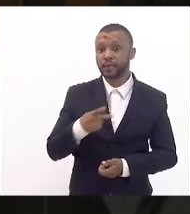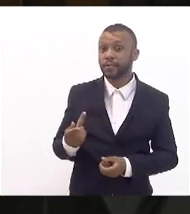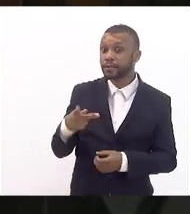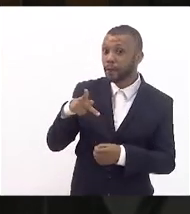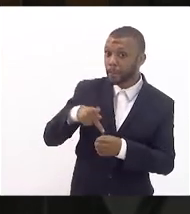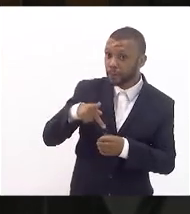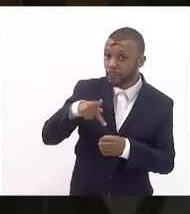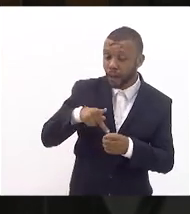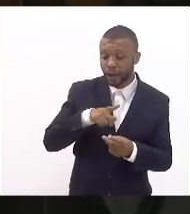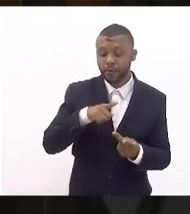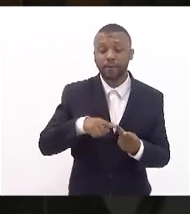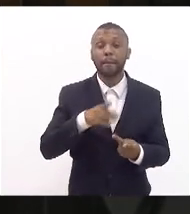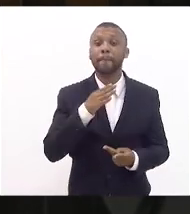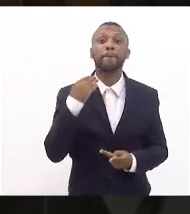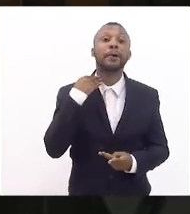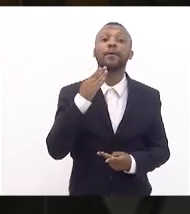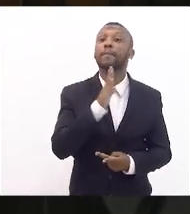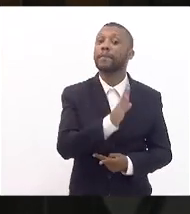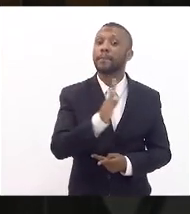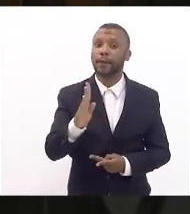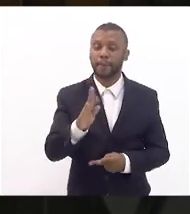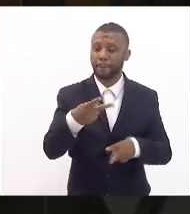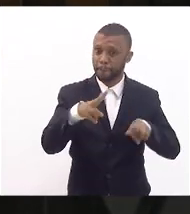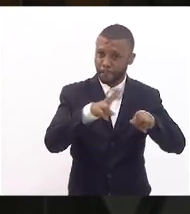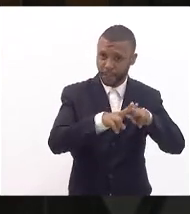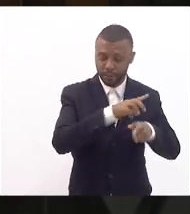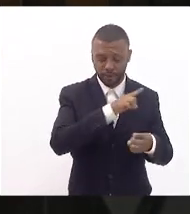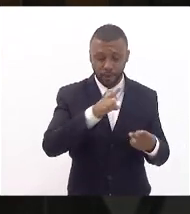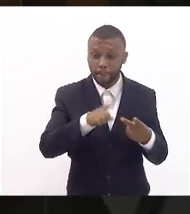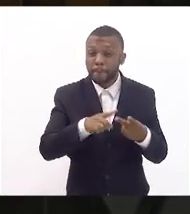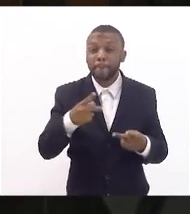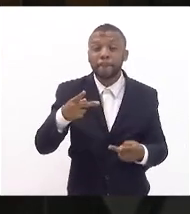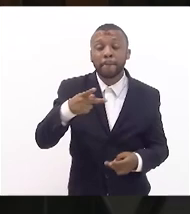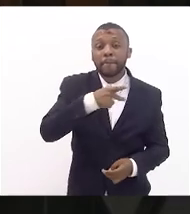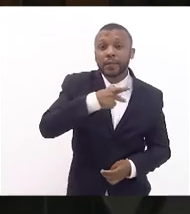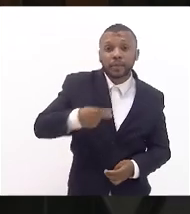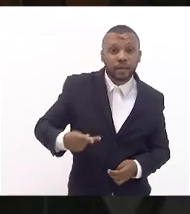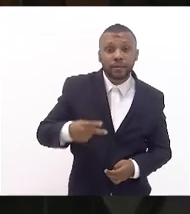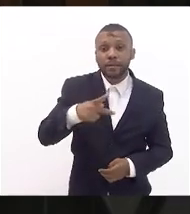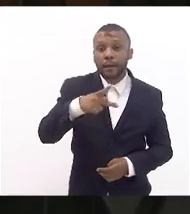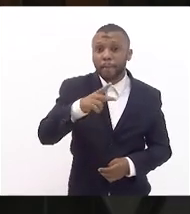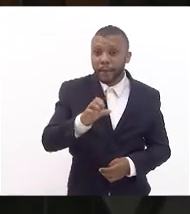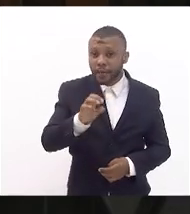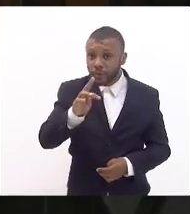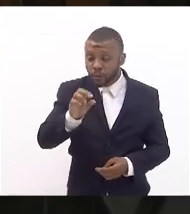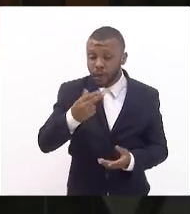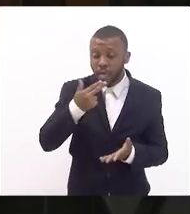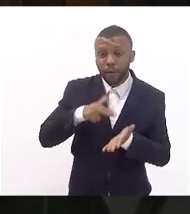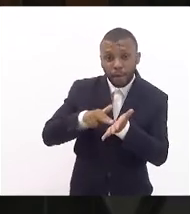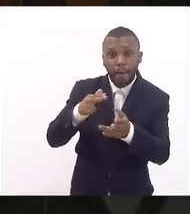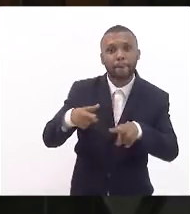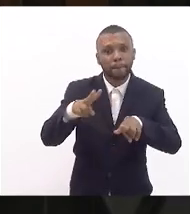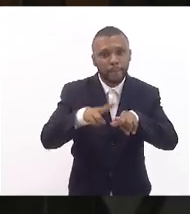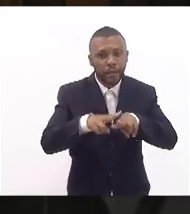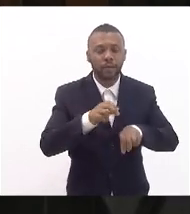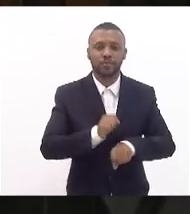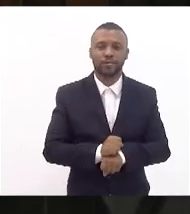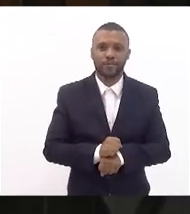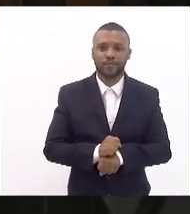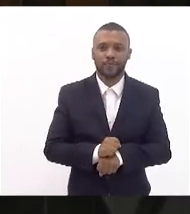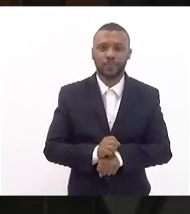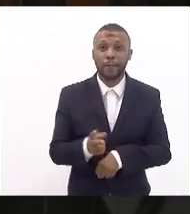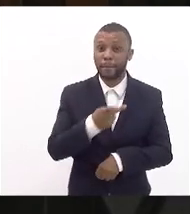Petrobras e do Banco do Brasil, preso. Presidente da Petros e do Correios, preso. Presidente da Eletrobras,